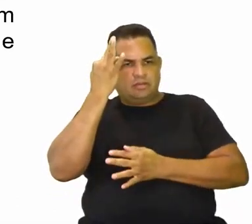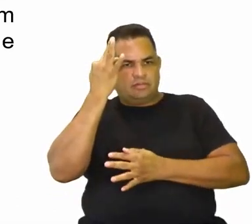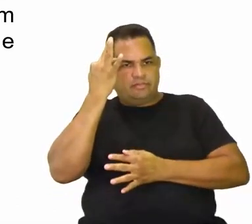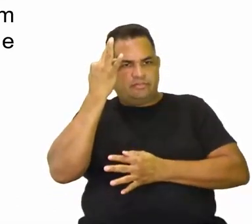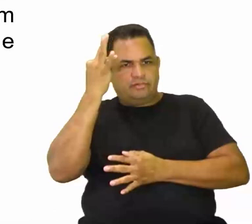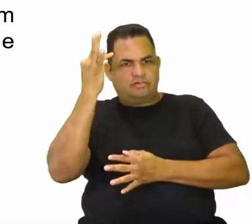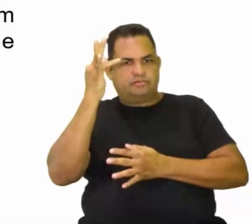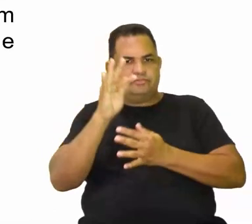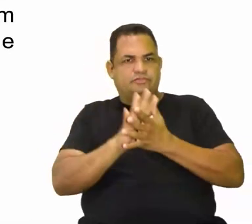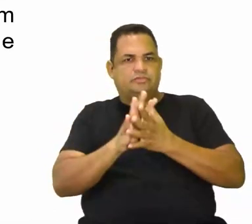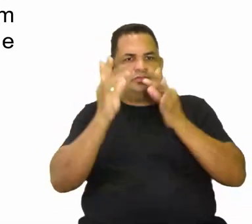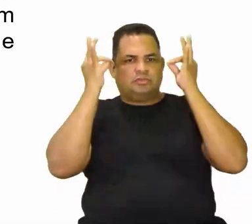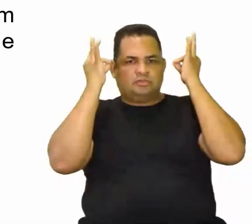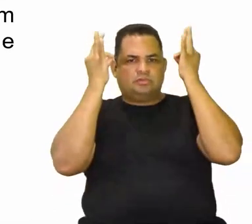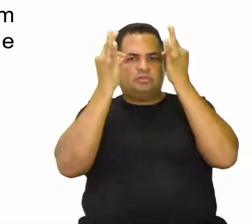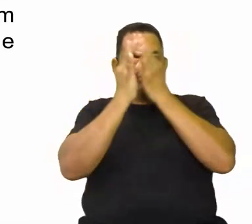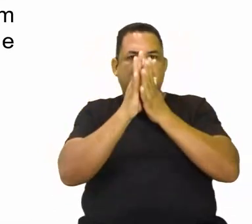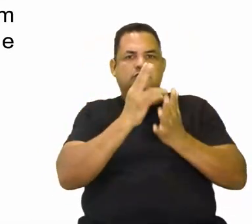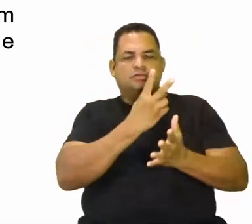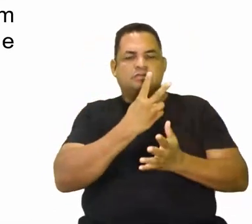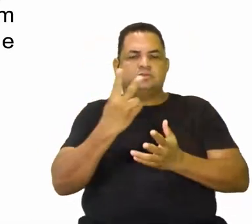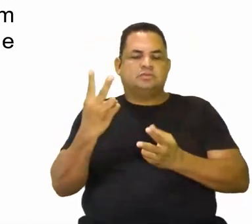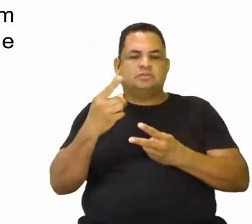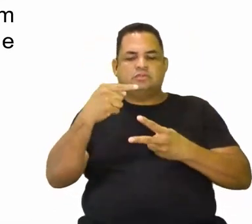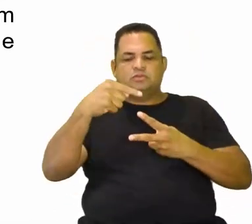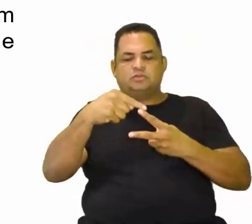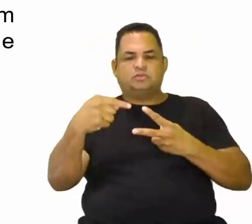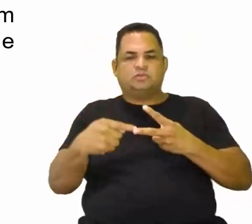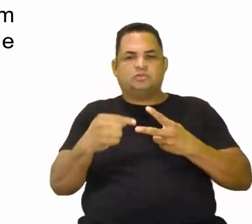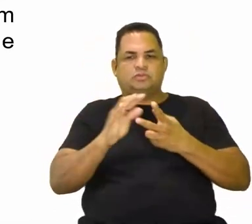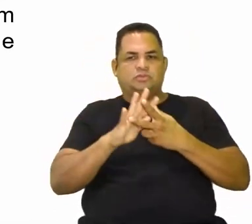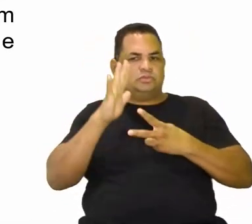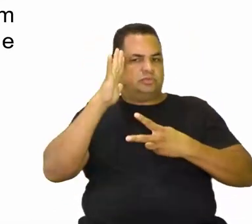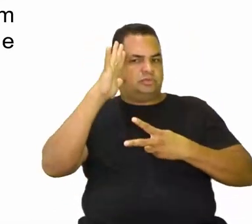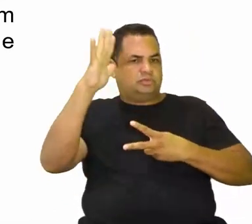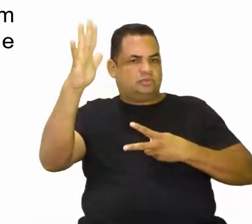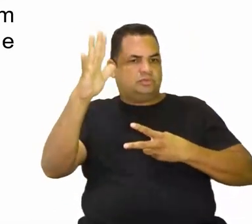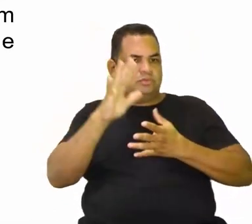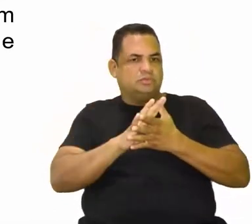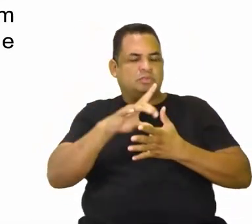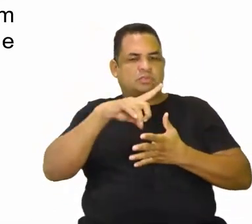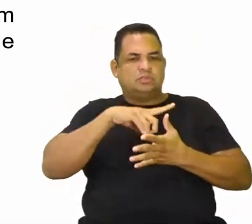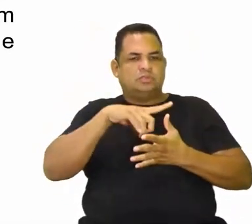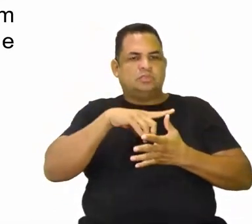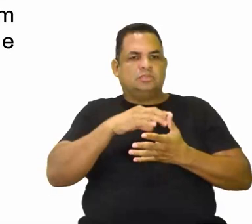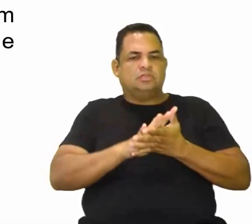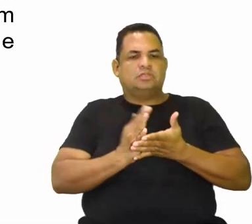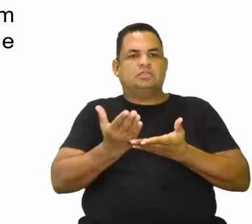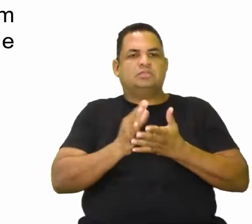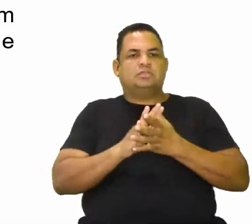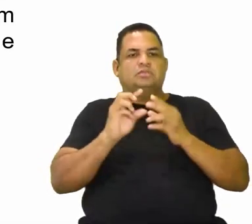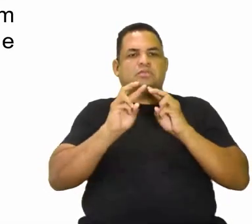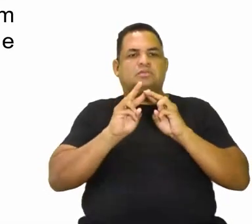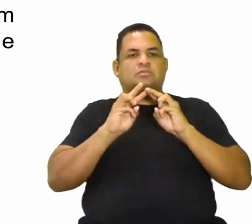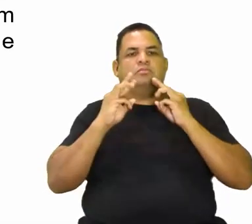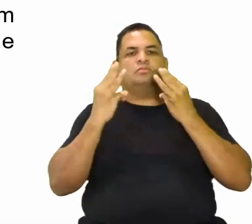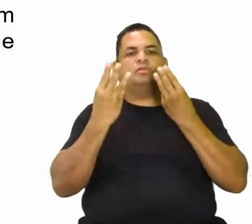seguia duas correntes de pensamento sobre a constituição da matéria.